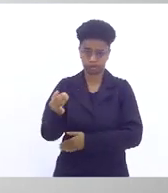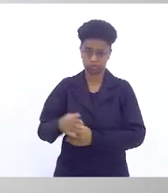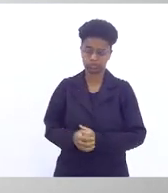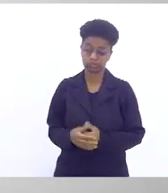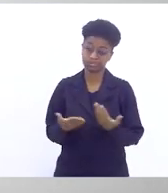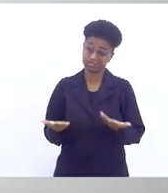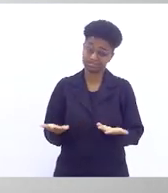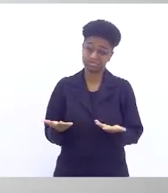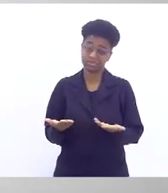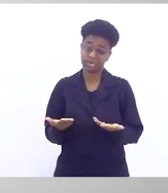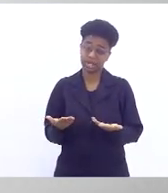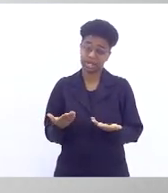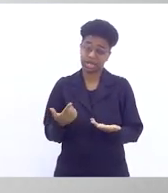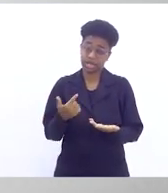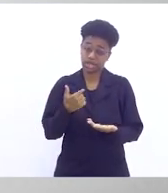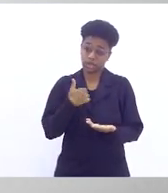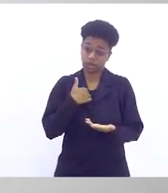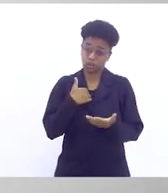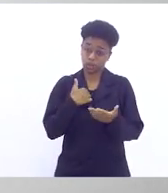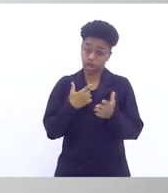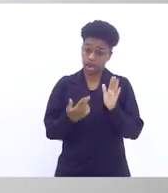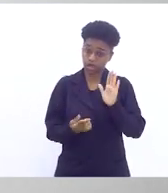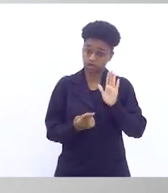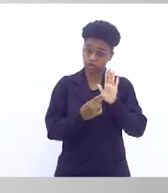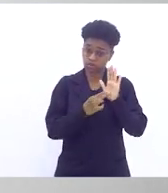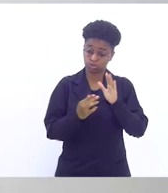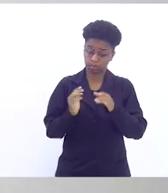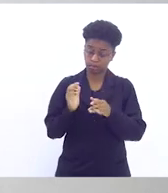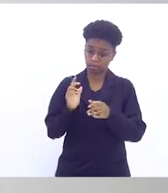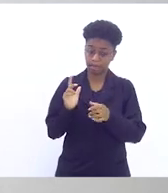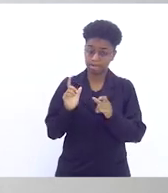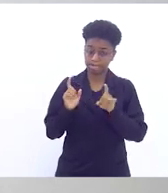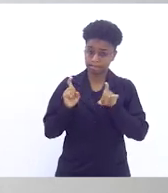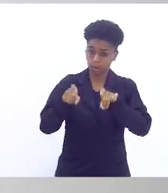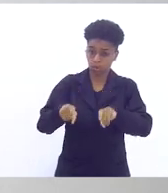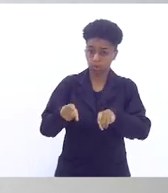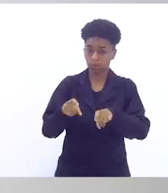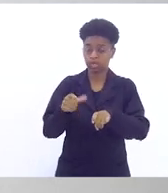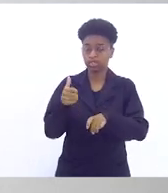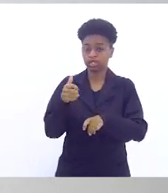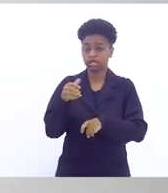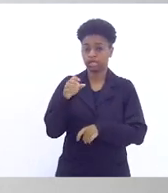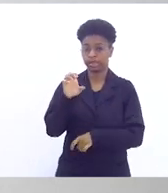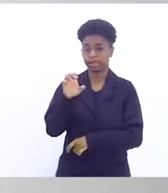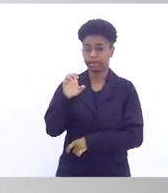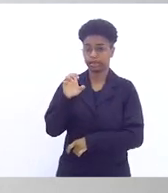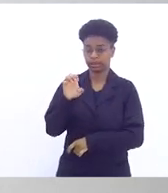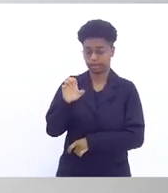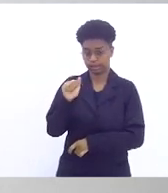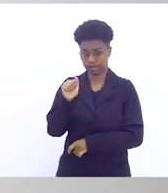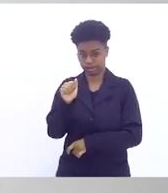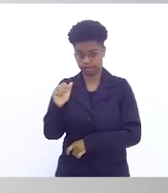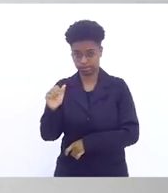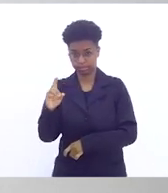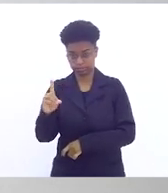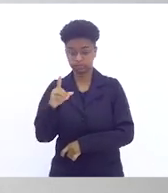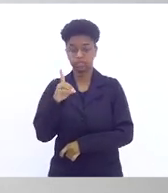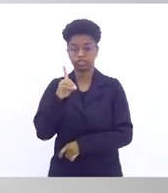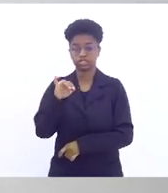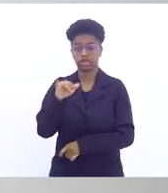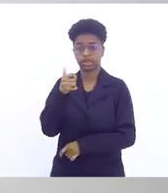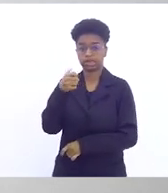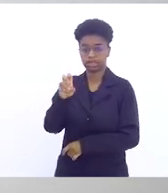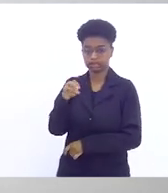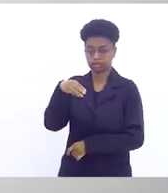por acaso eu assumo o ya no dia 15 de Março e no dia 4 de abril